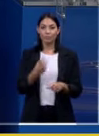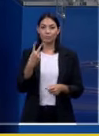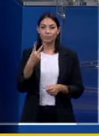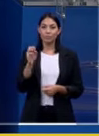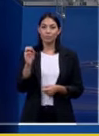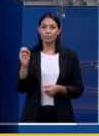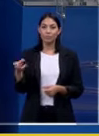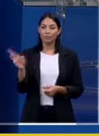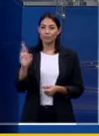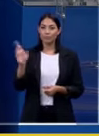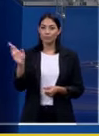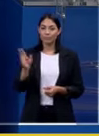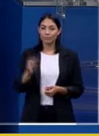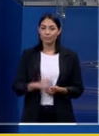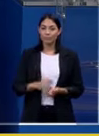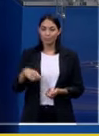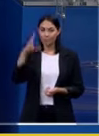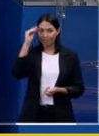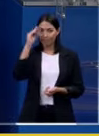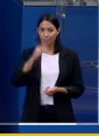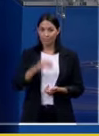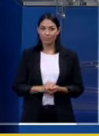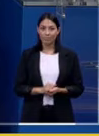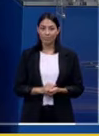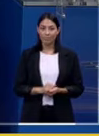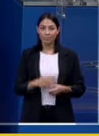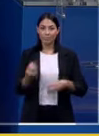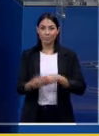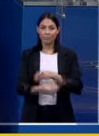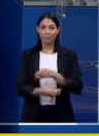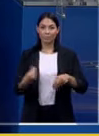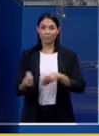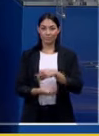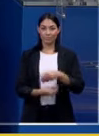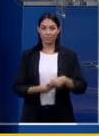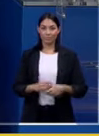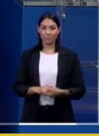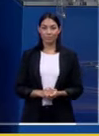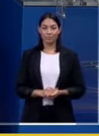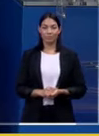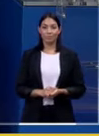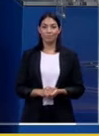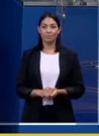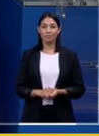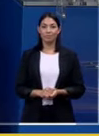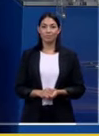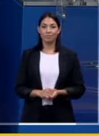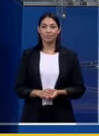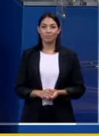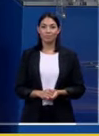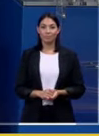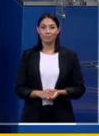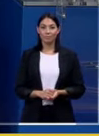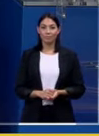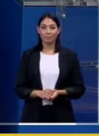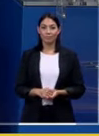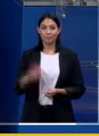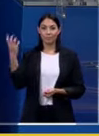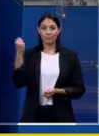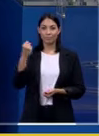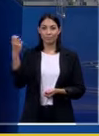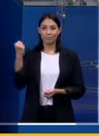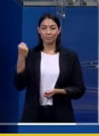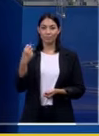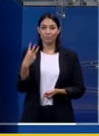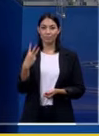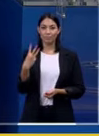de 200 mil reais essa noite. Globo girando, vamos ao sorteio da segunda dezena. Caiu a bola branca